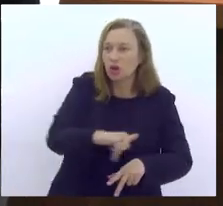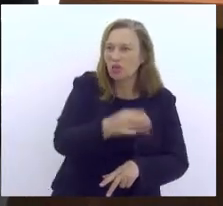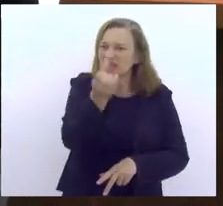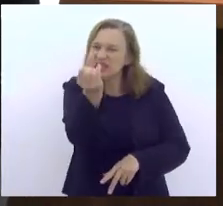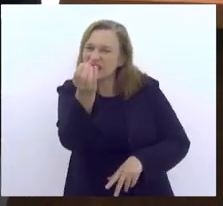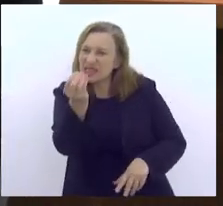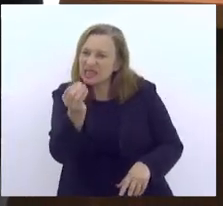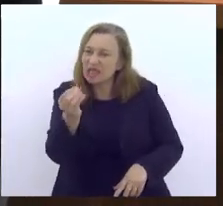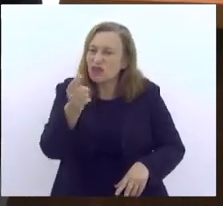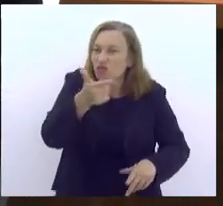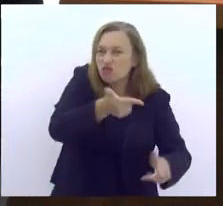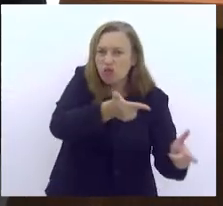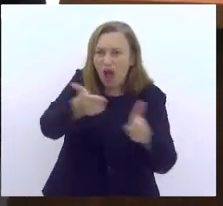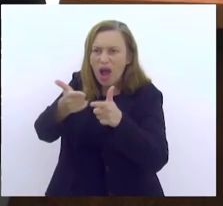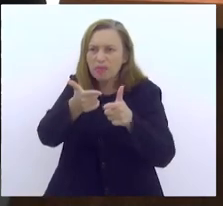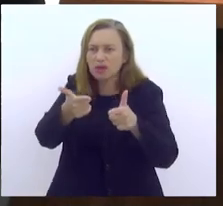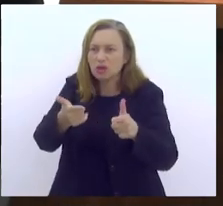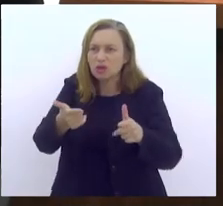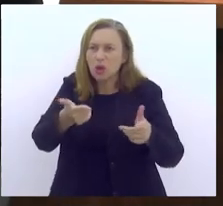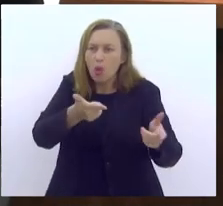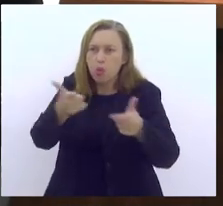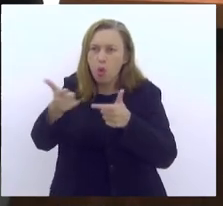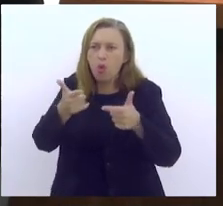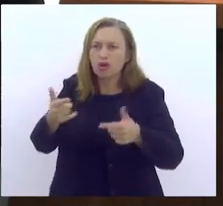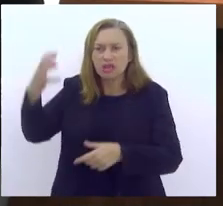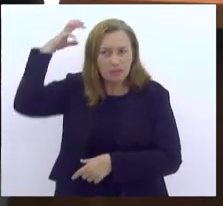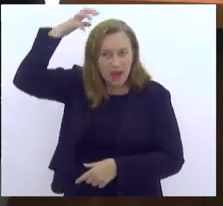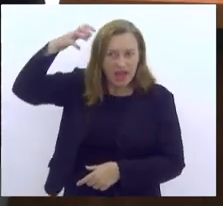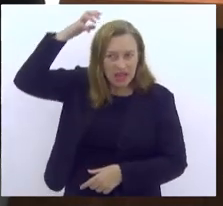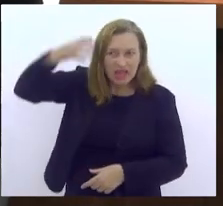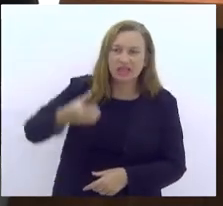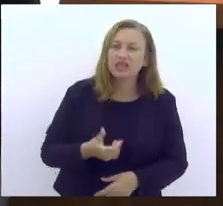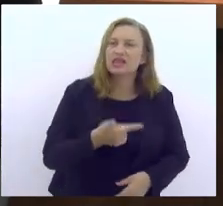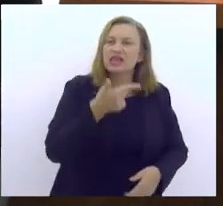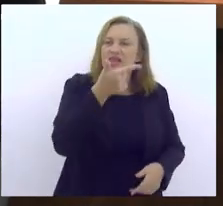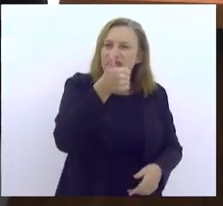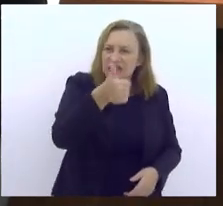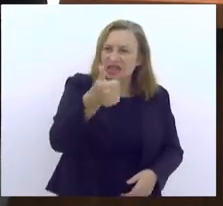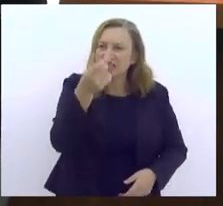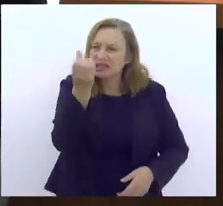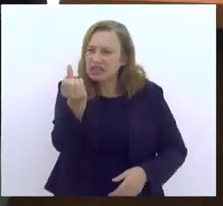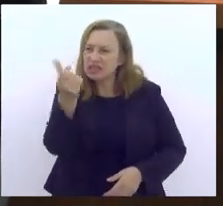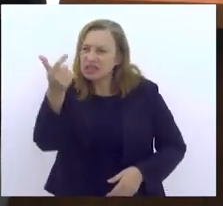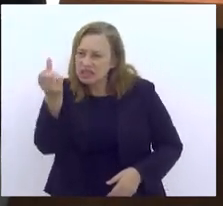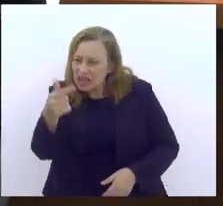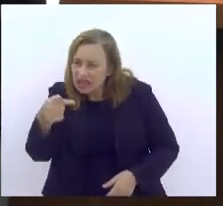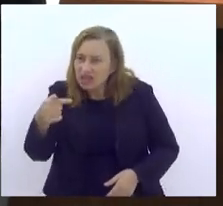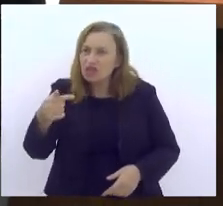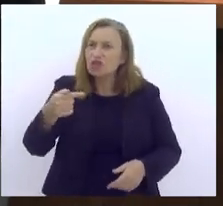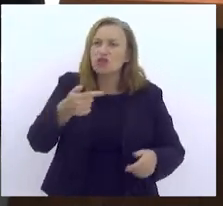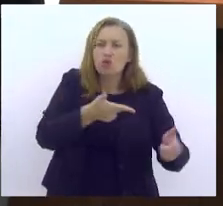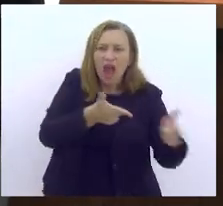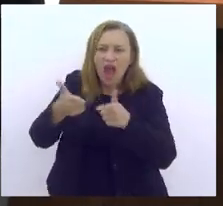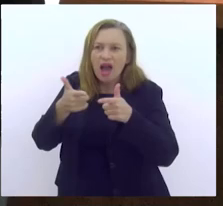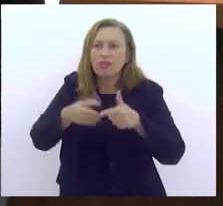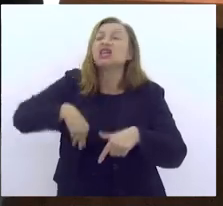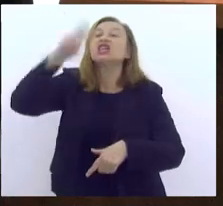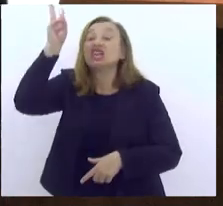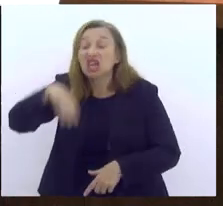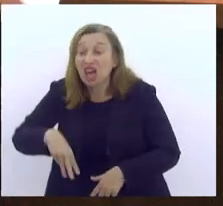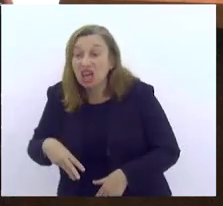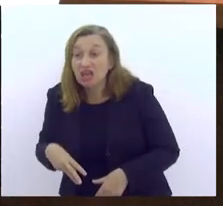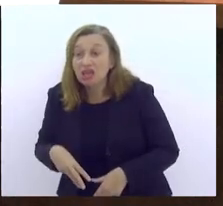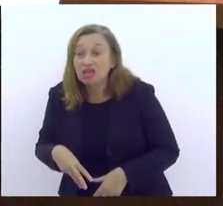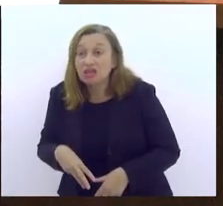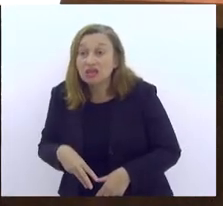dar um tiro. No caso de Marielle Franco, foi 117 fuzis. De quem são esses fuzis? É essa a pergunta que fica para o